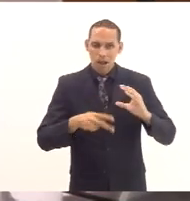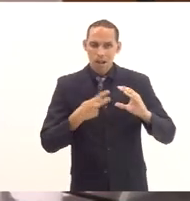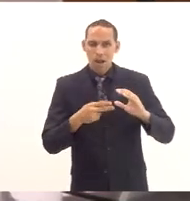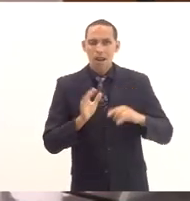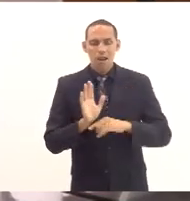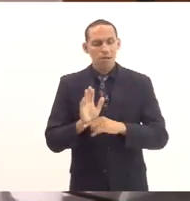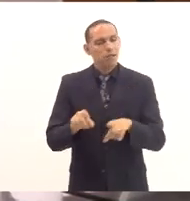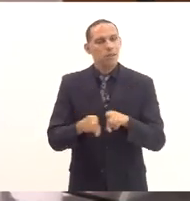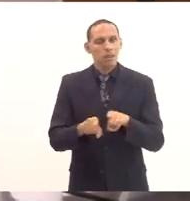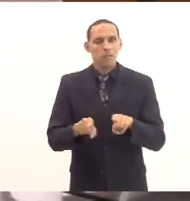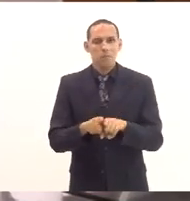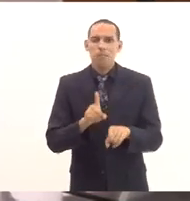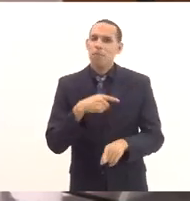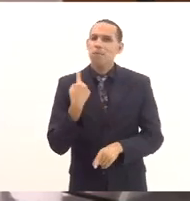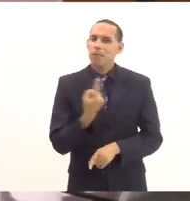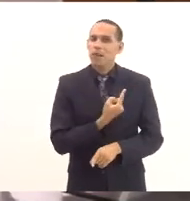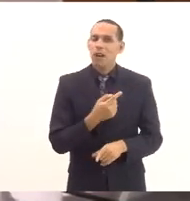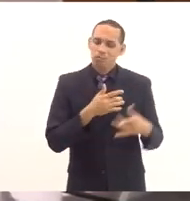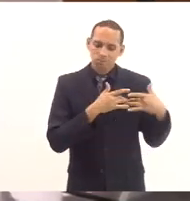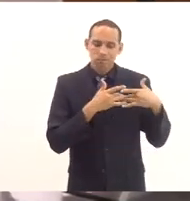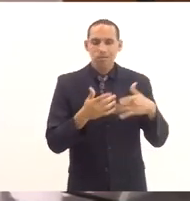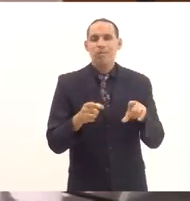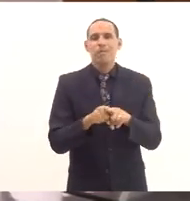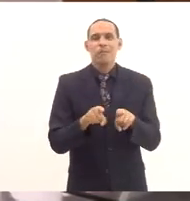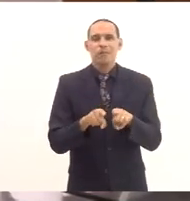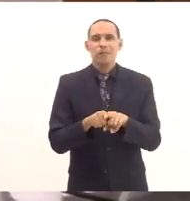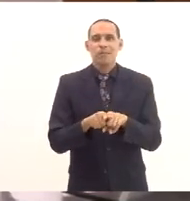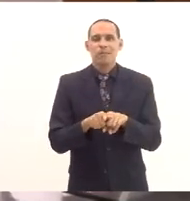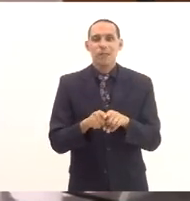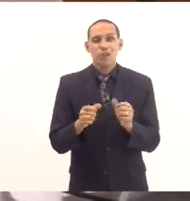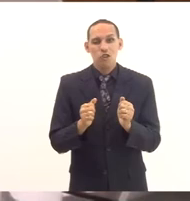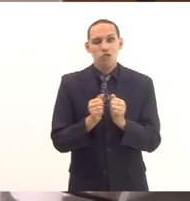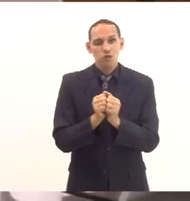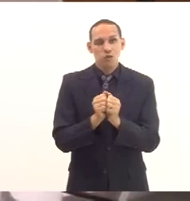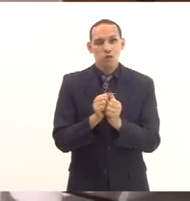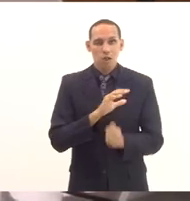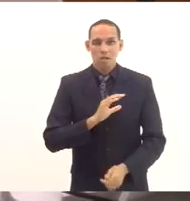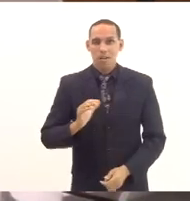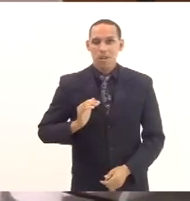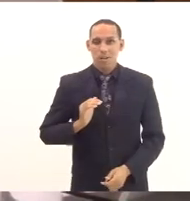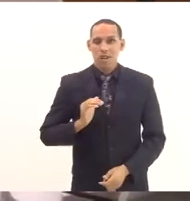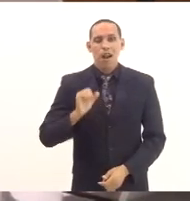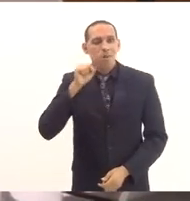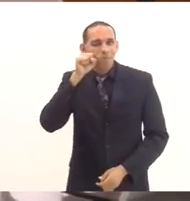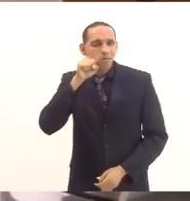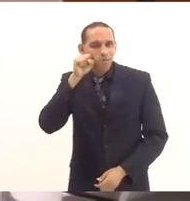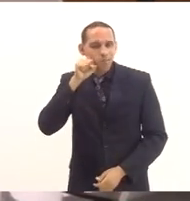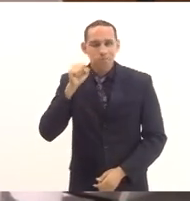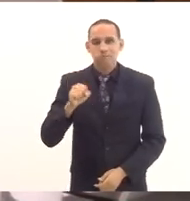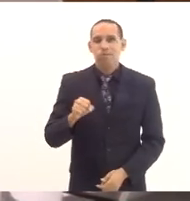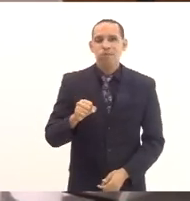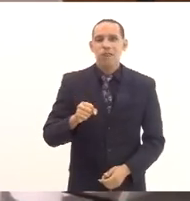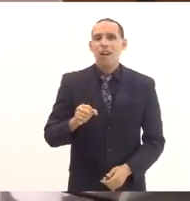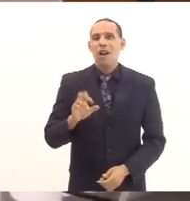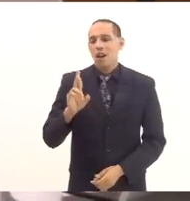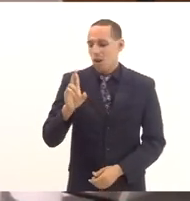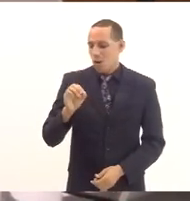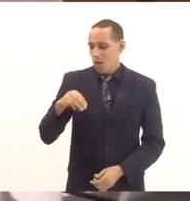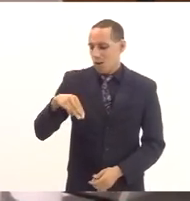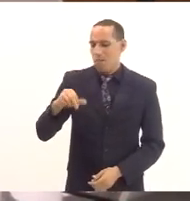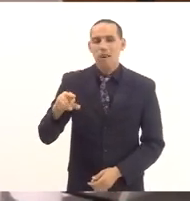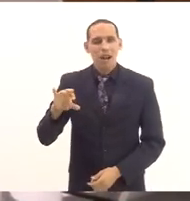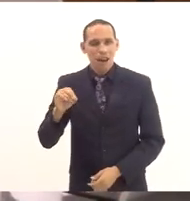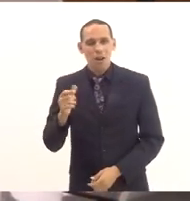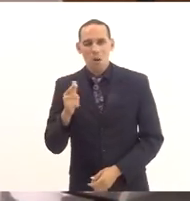então onde está a disposição como tem feito com a comissão do Senado também com senador por tinha ensinado romati lá no conosco fazer o